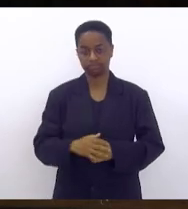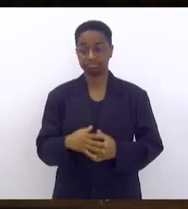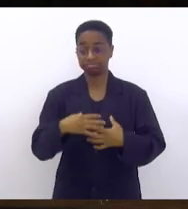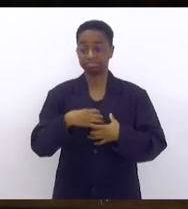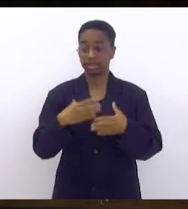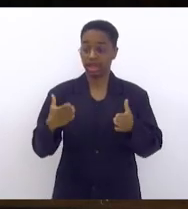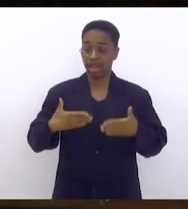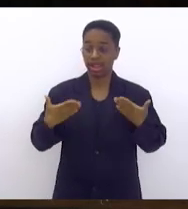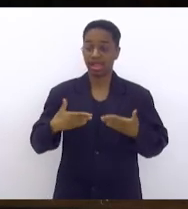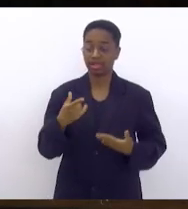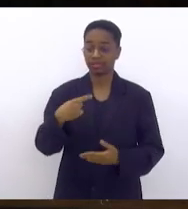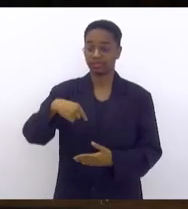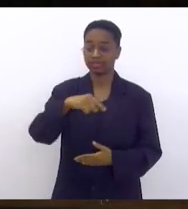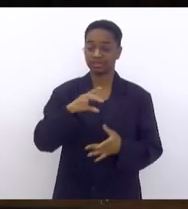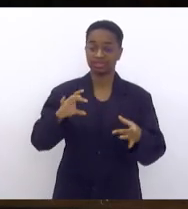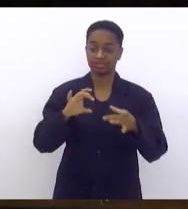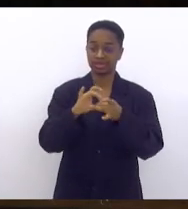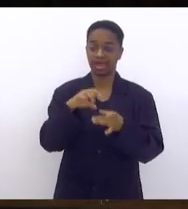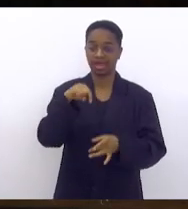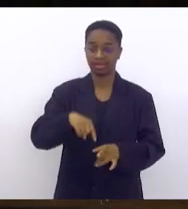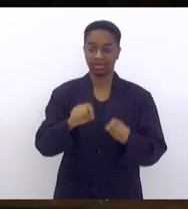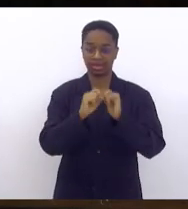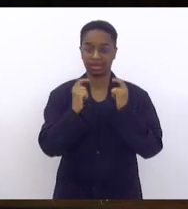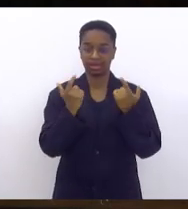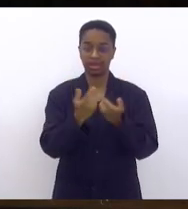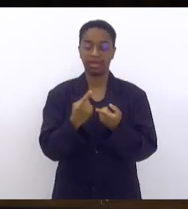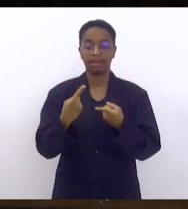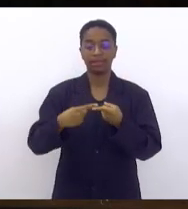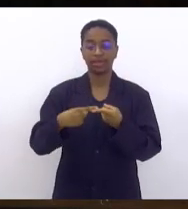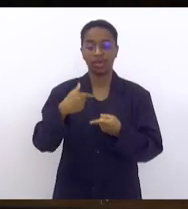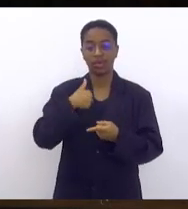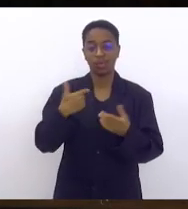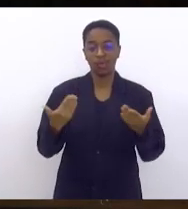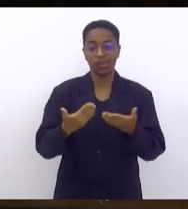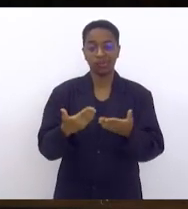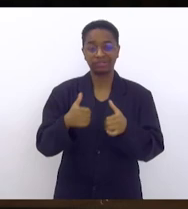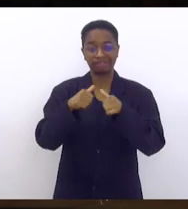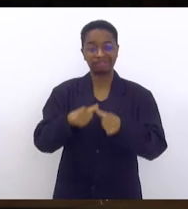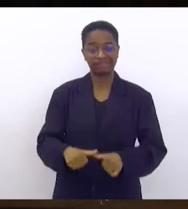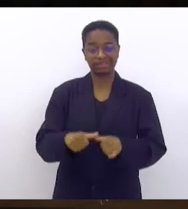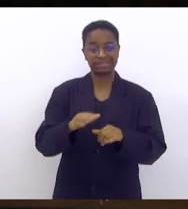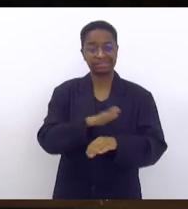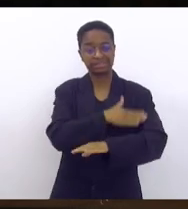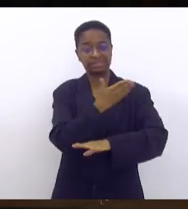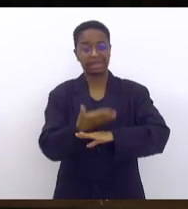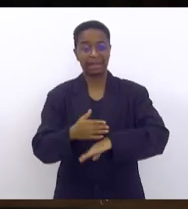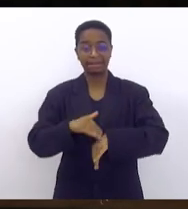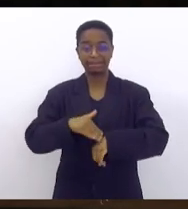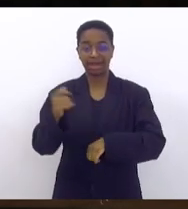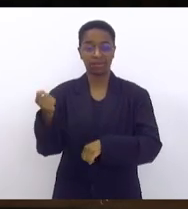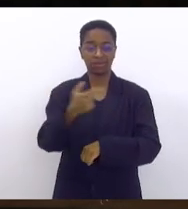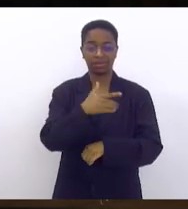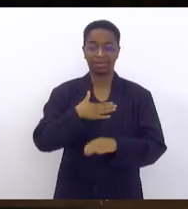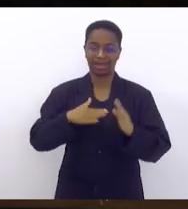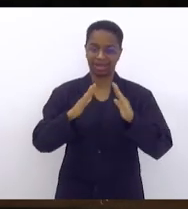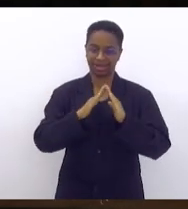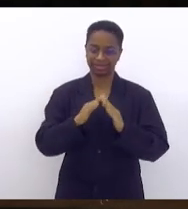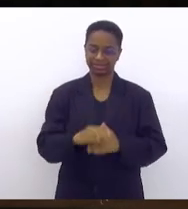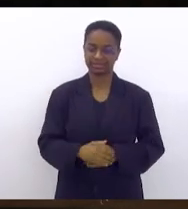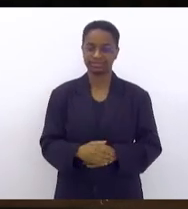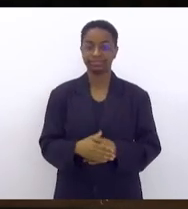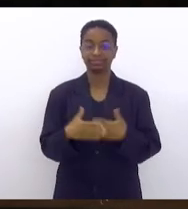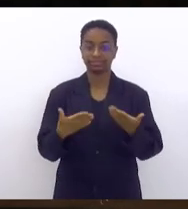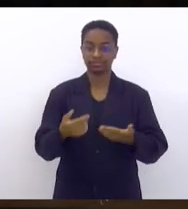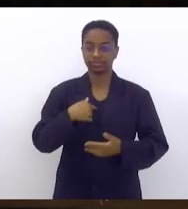alegria ter vocês aqui na LERJ, que hoje tem sido o lugar que eu tenho ficado muito mais do que minha própria casa. E, dito isso, eu